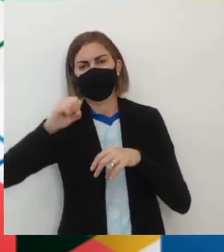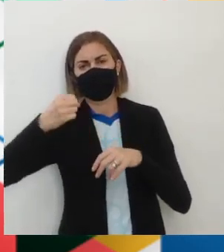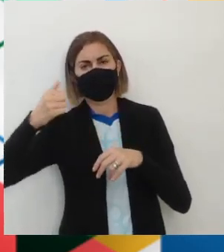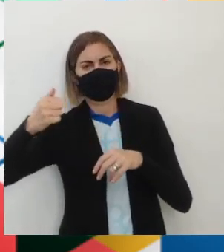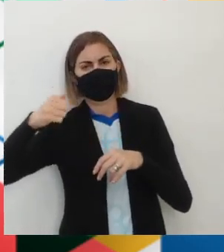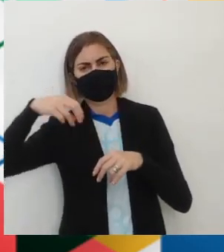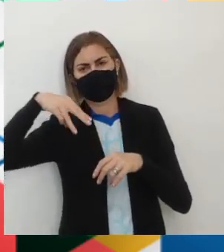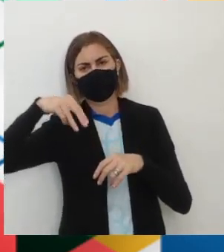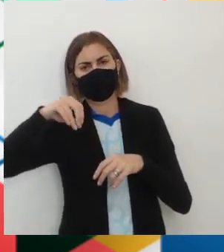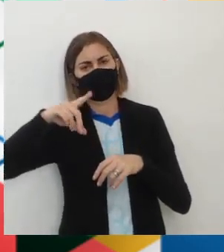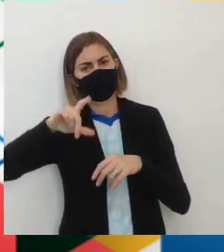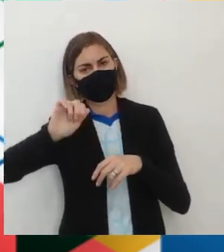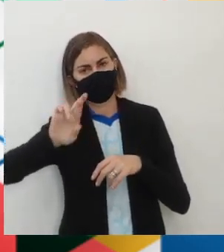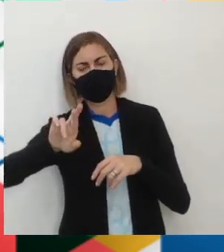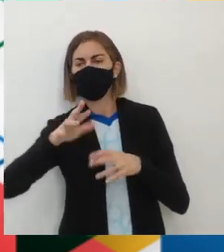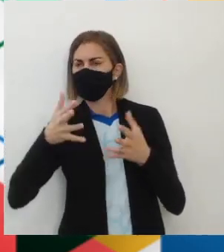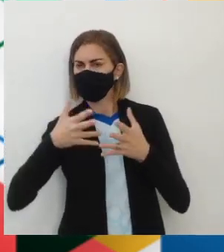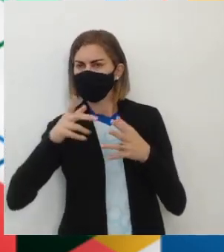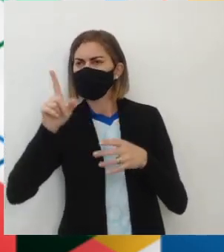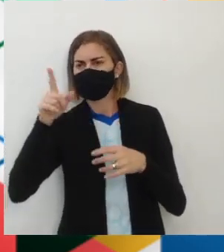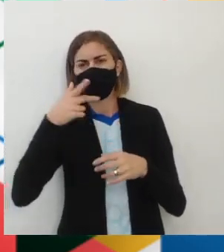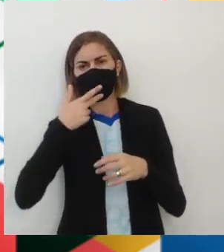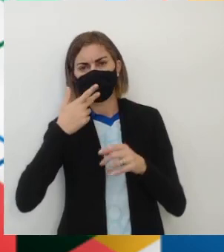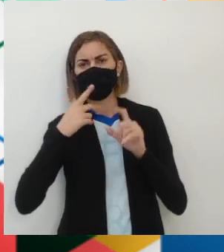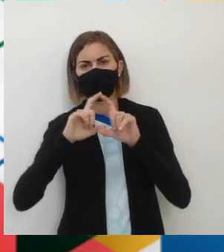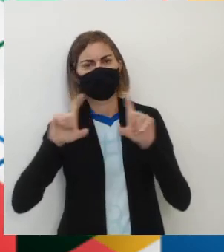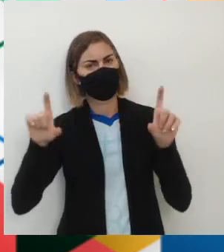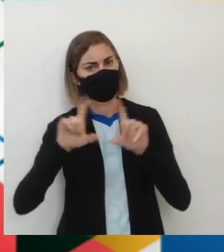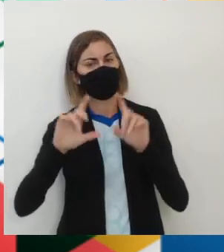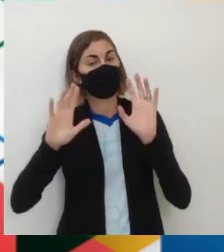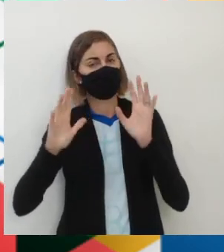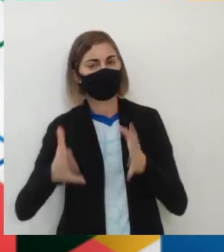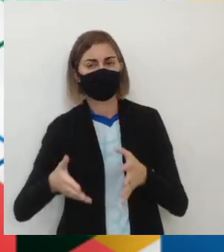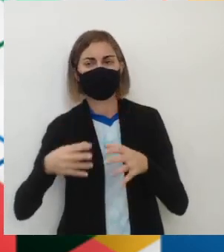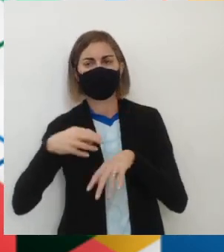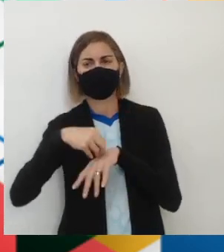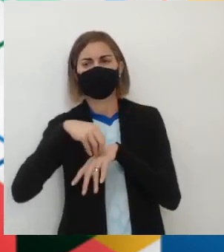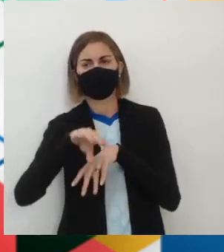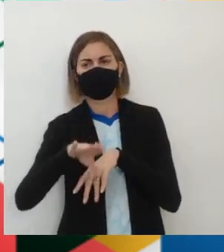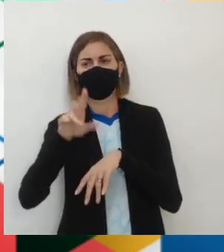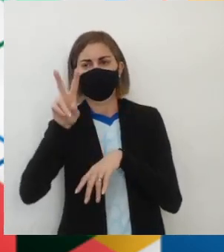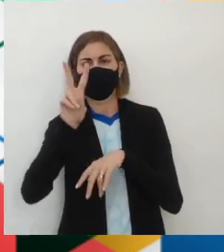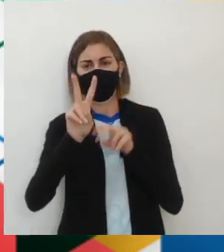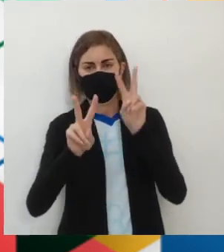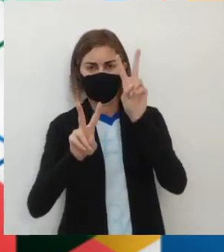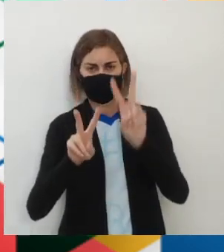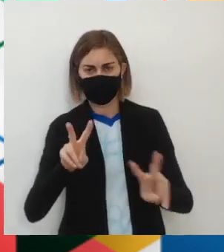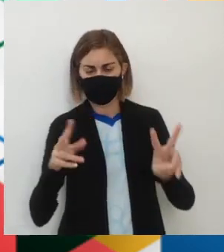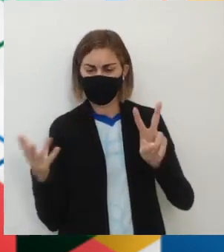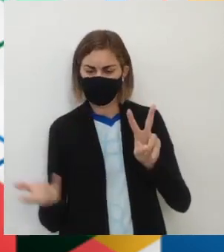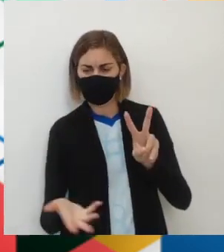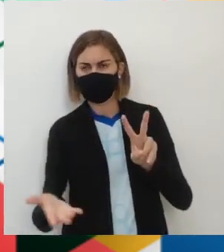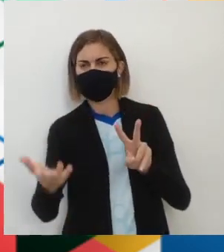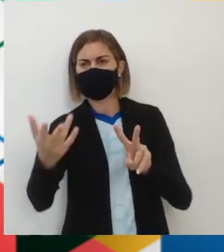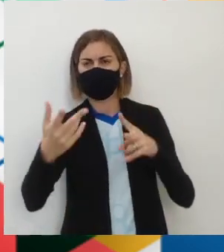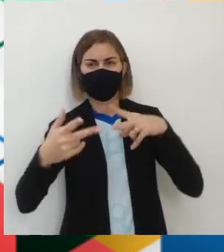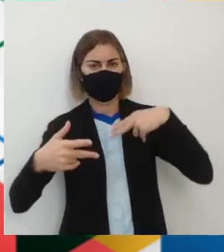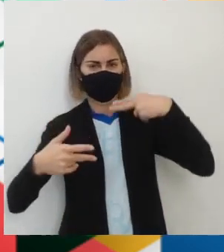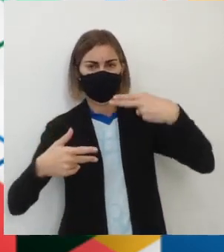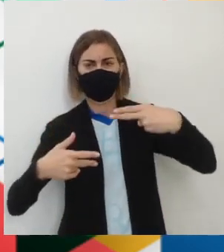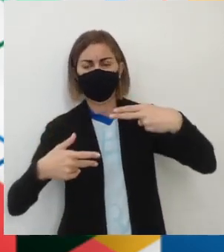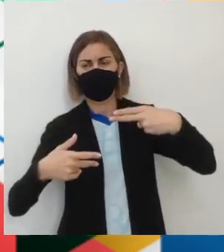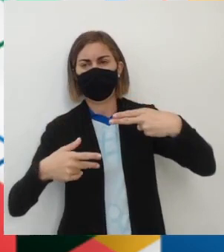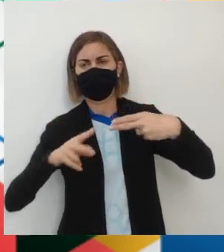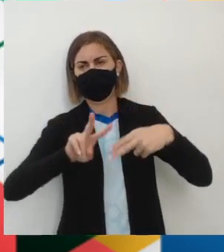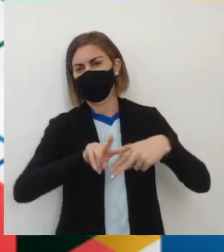Então, querendo ou não, ele já deu aí a fórmula, né? Eu sei que a velocidade se relaciona com o